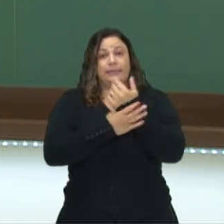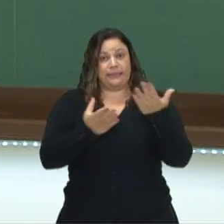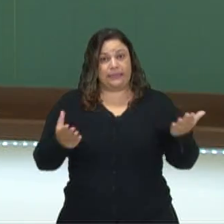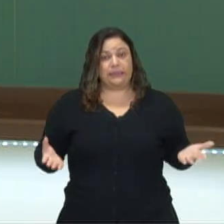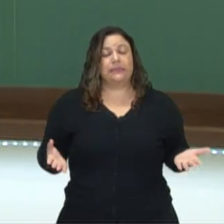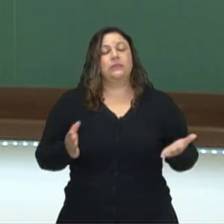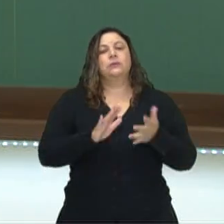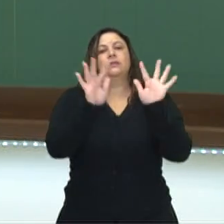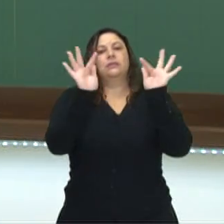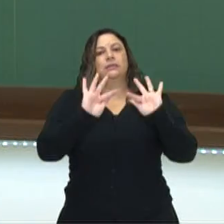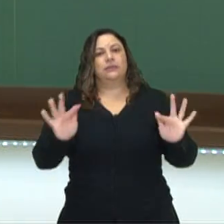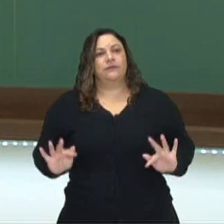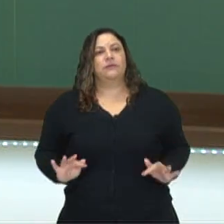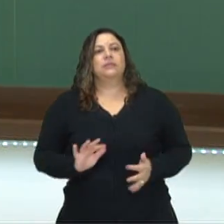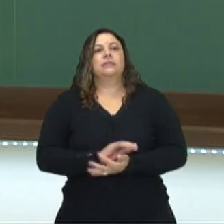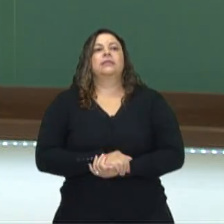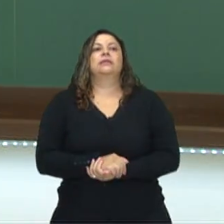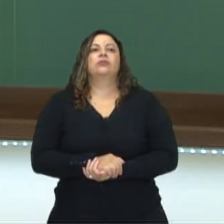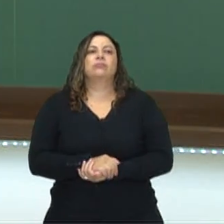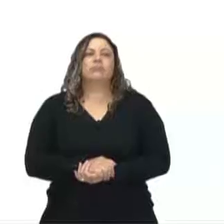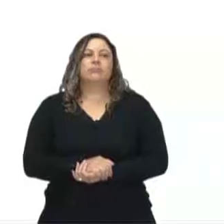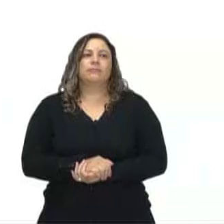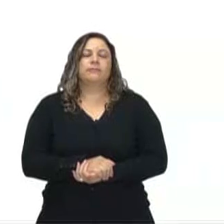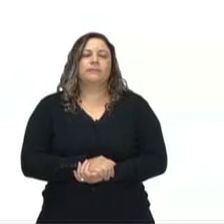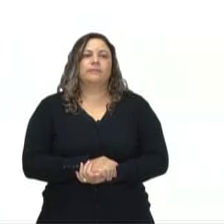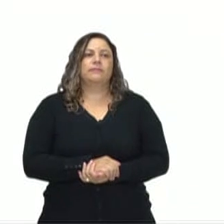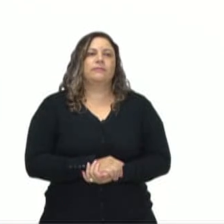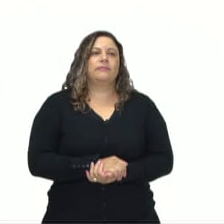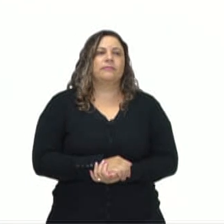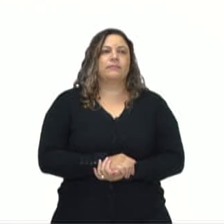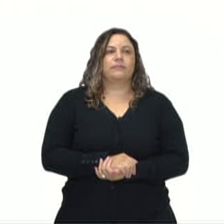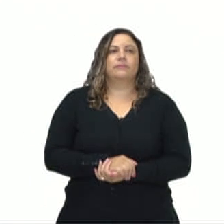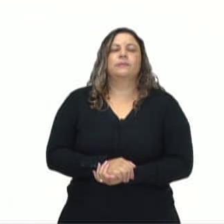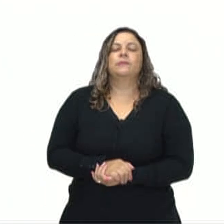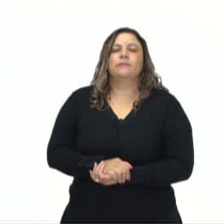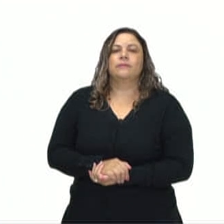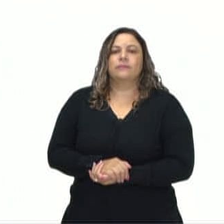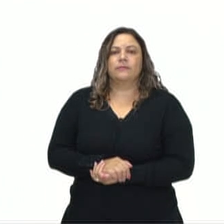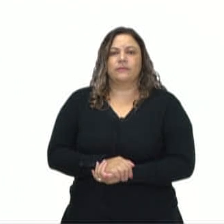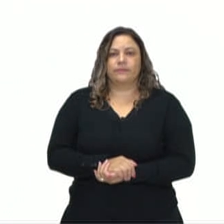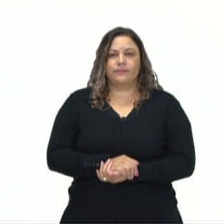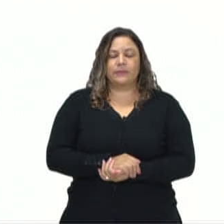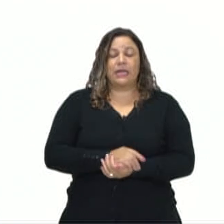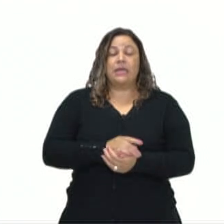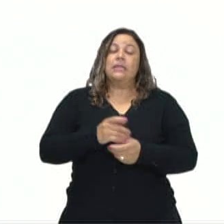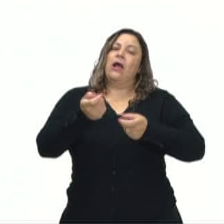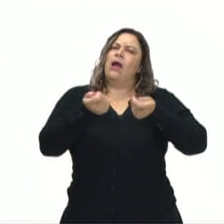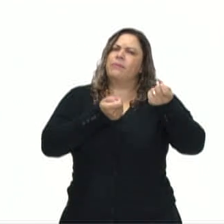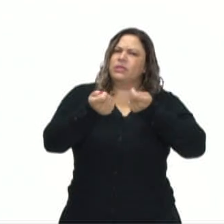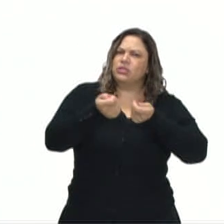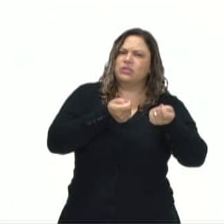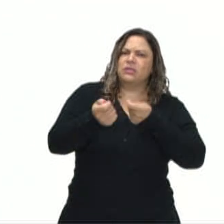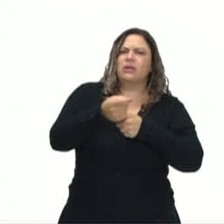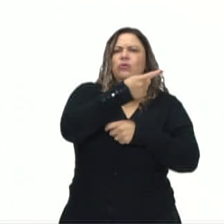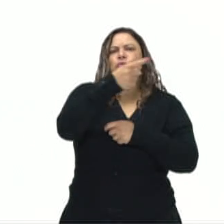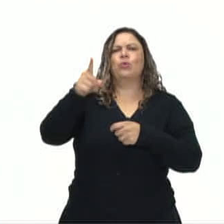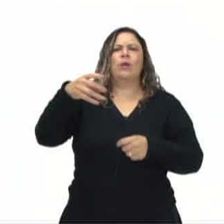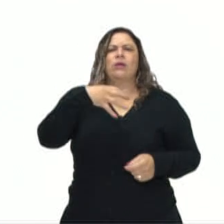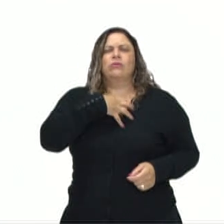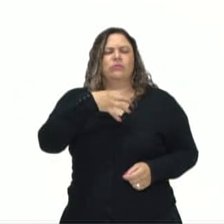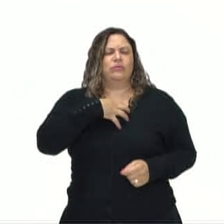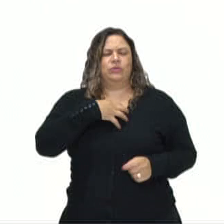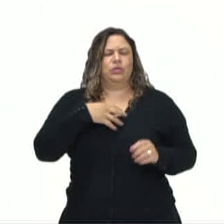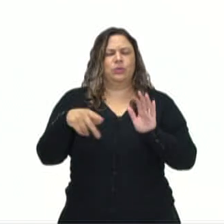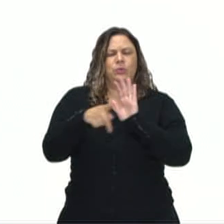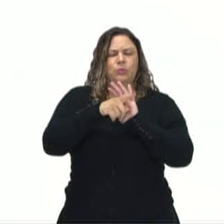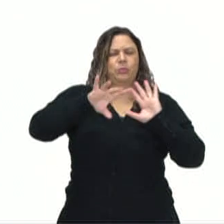da felicidade. A mediania ou justa medida não é uma fórmula universal para se atingir a felicidade. Para